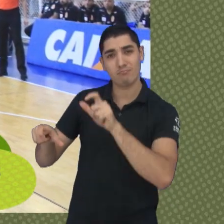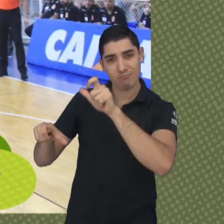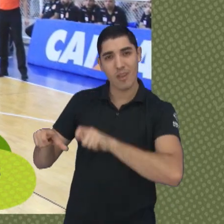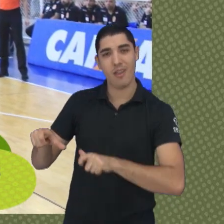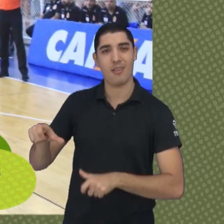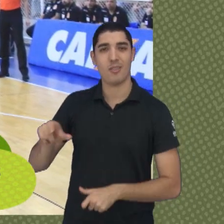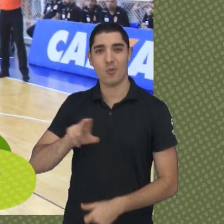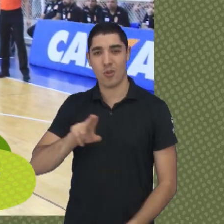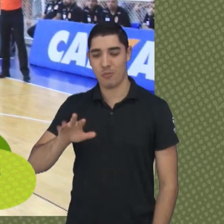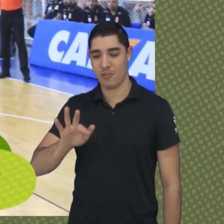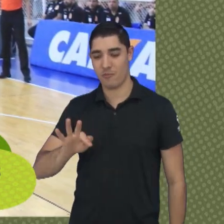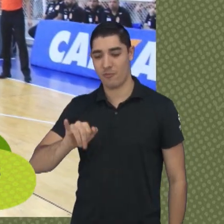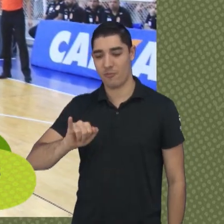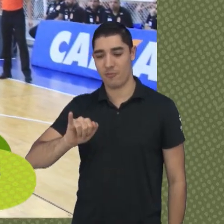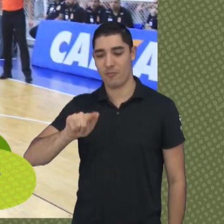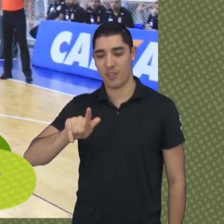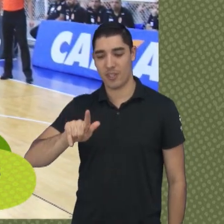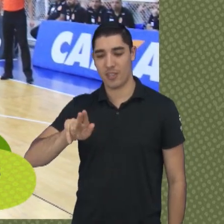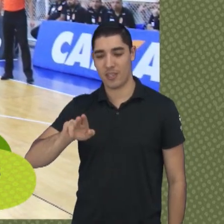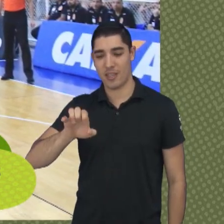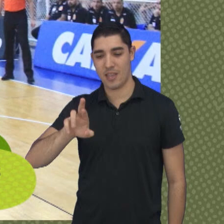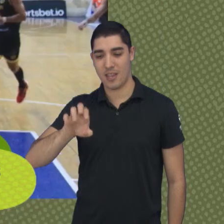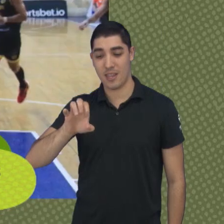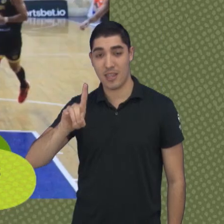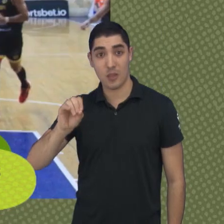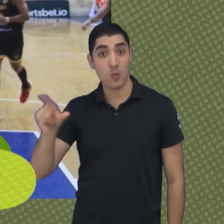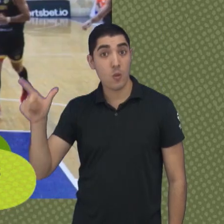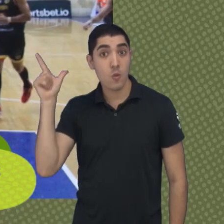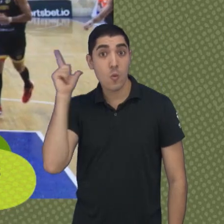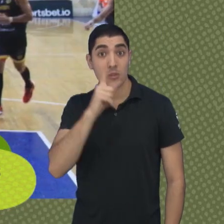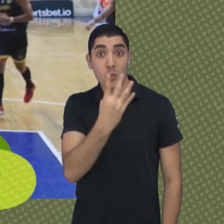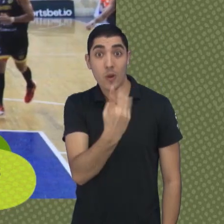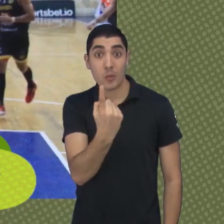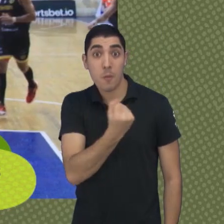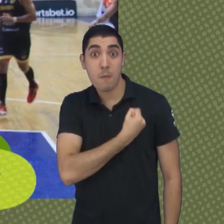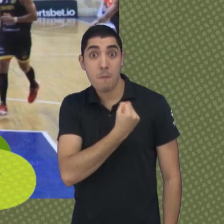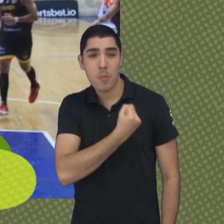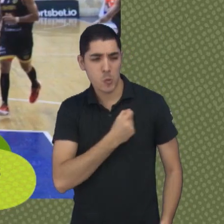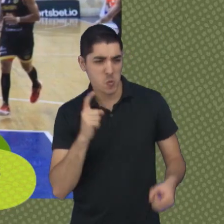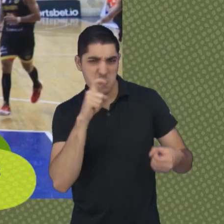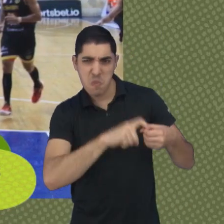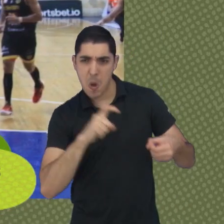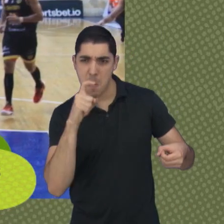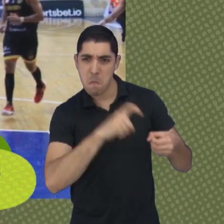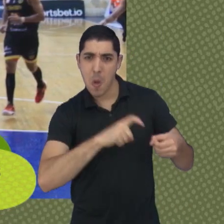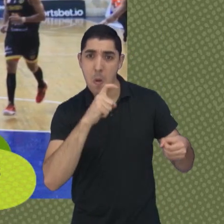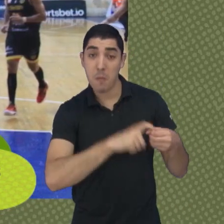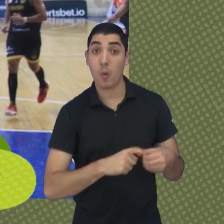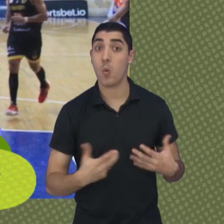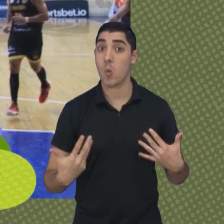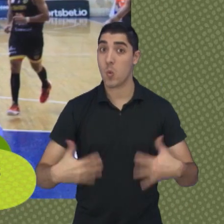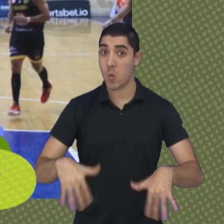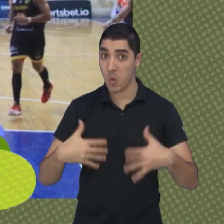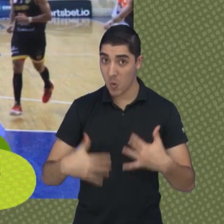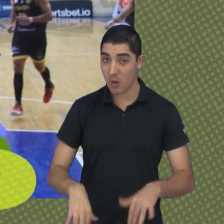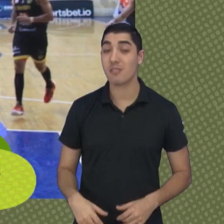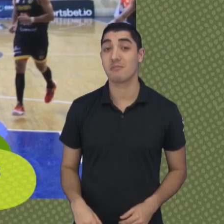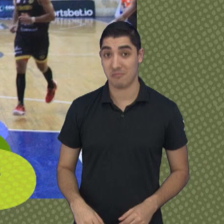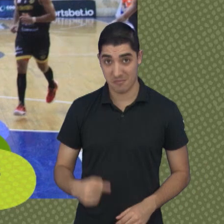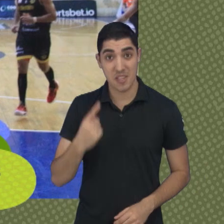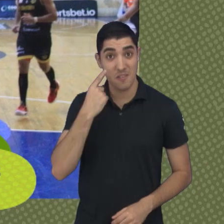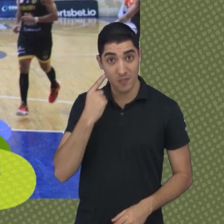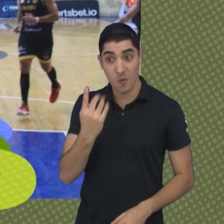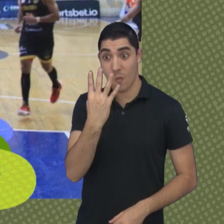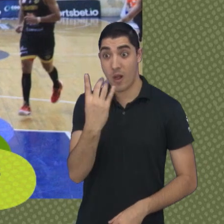do São José, o Diego Figueiredo, que anotou 41 pontos. Isso mesmo, olha só quantas coisas importantes aconteceram, né?